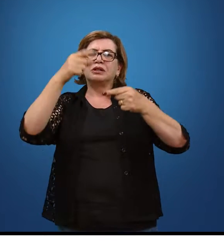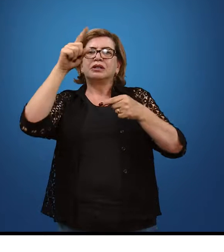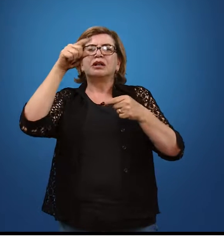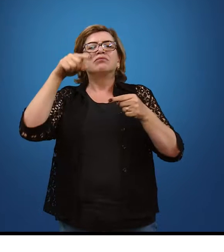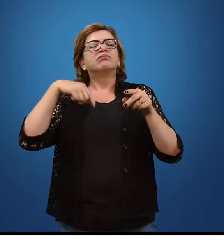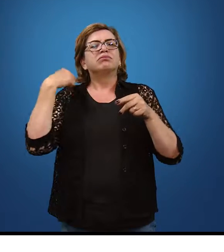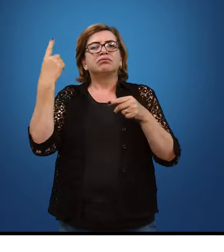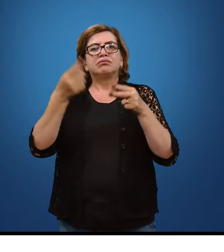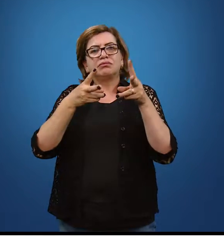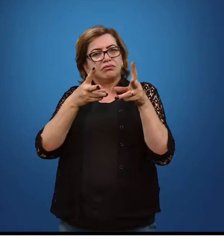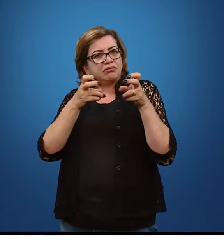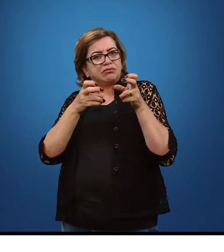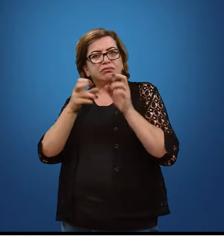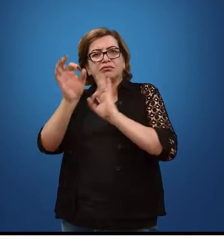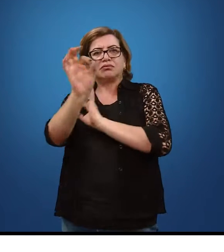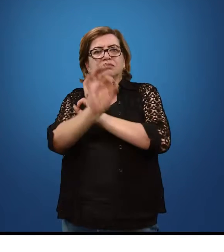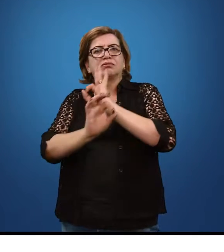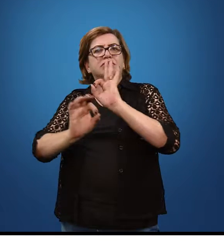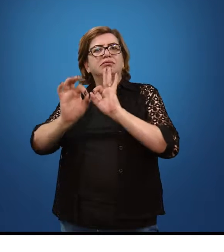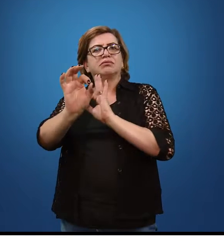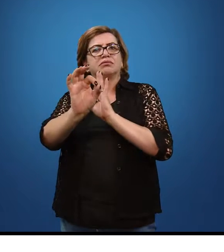nós vemos a organização